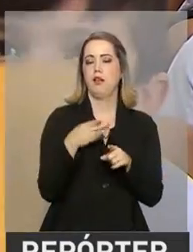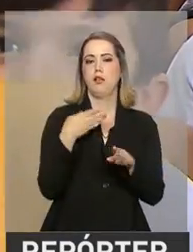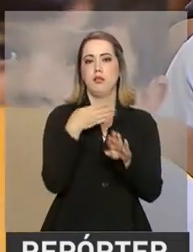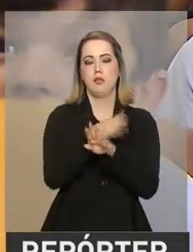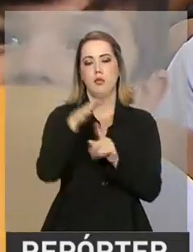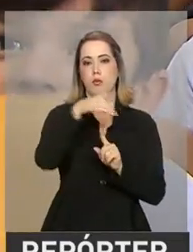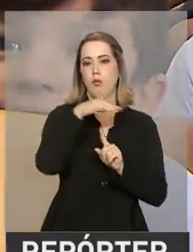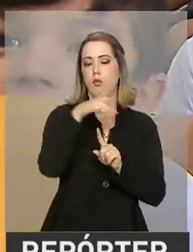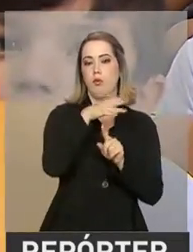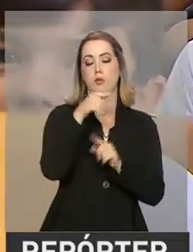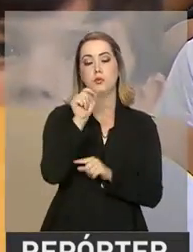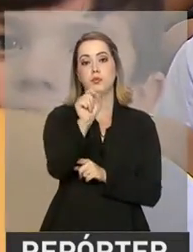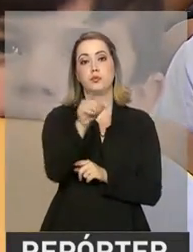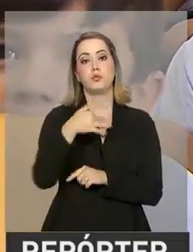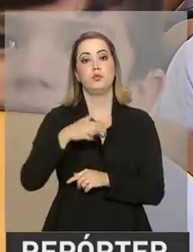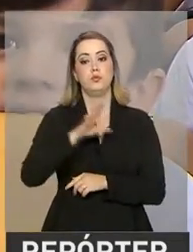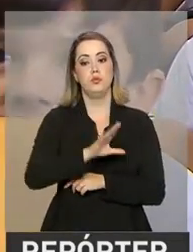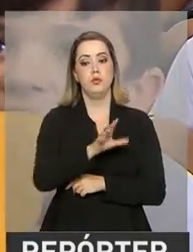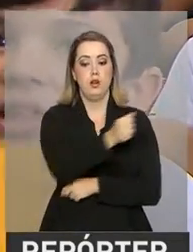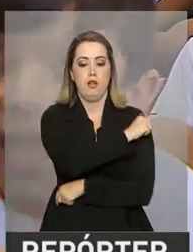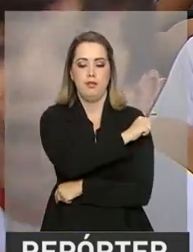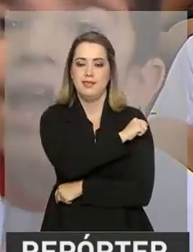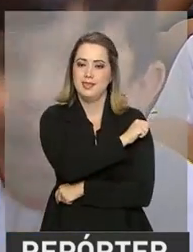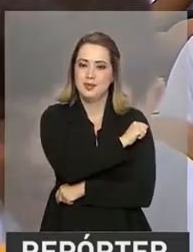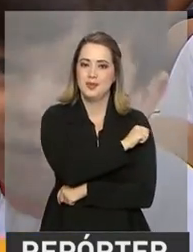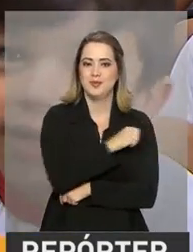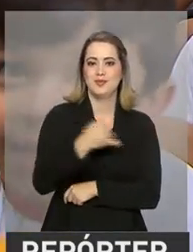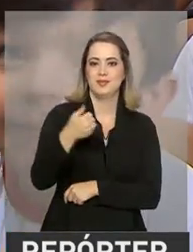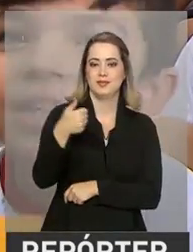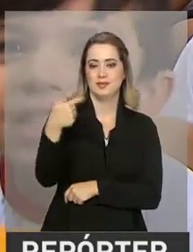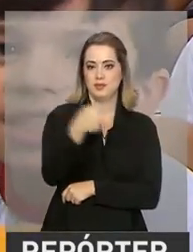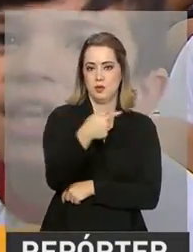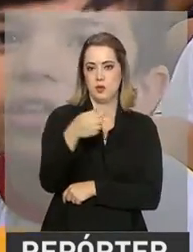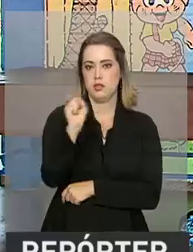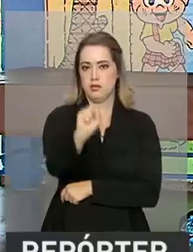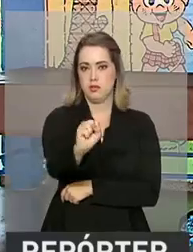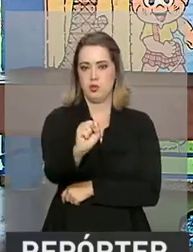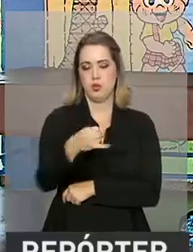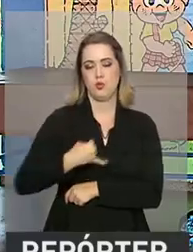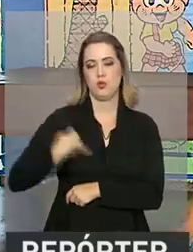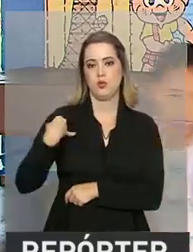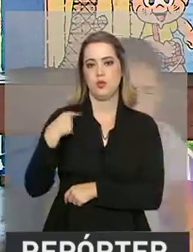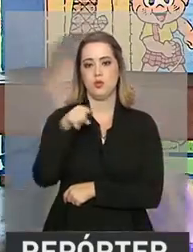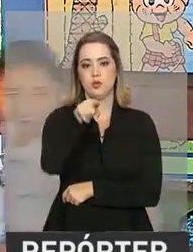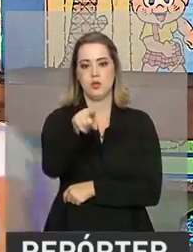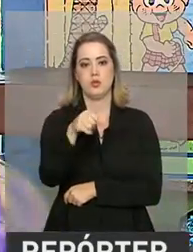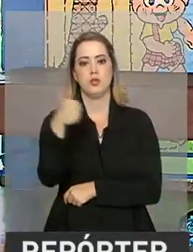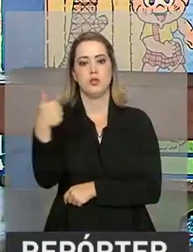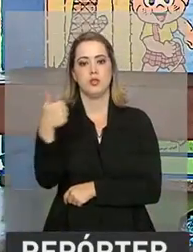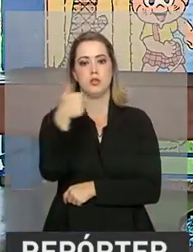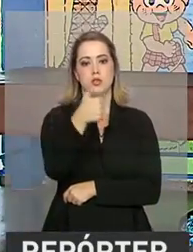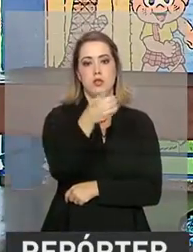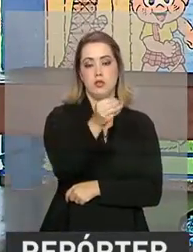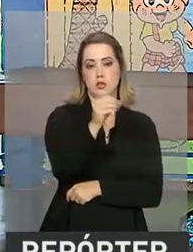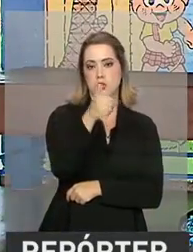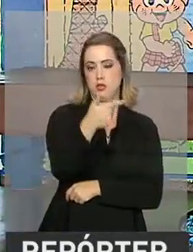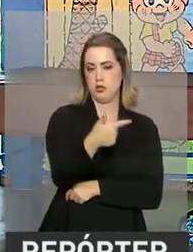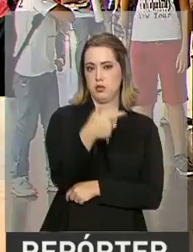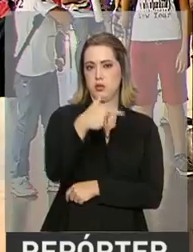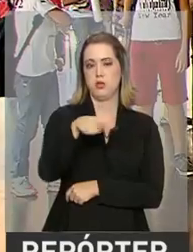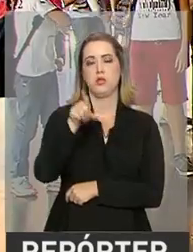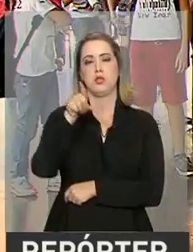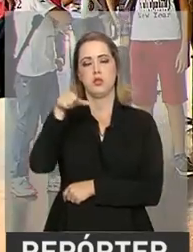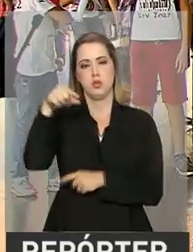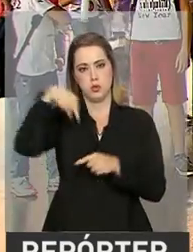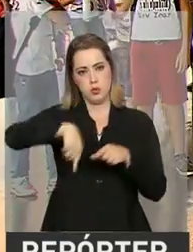Esses aluninhos de 7 e 8 anos do segundo ano do ensino fundamental da Escola Pública 102, no Recanto das